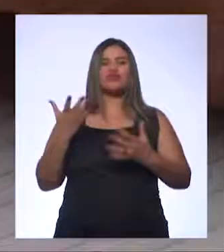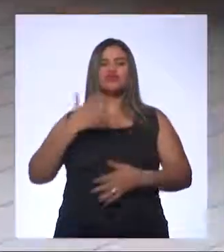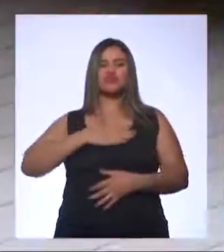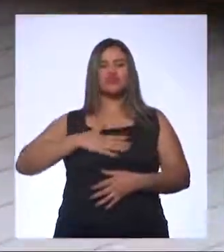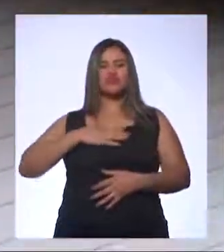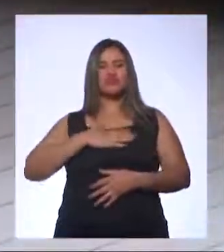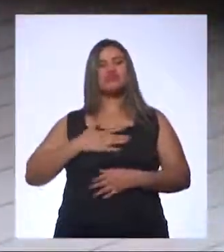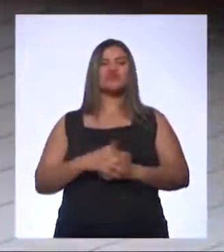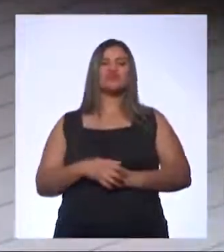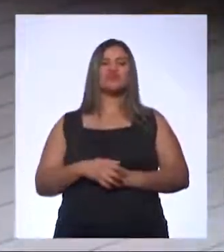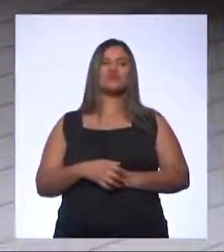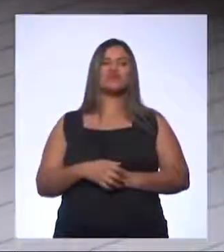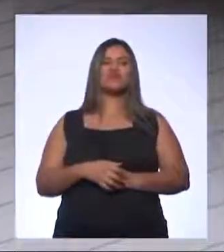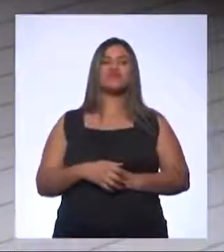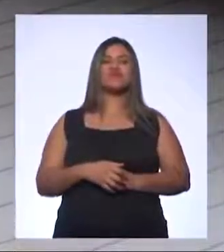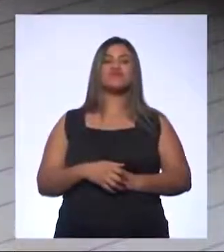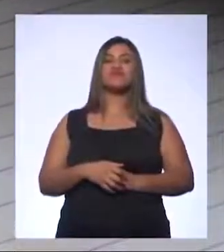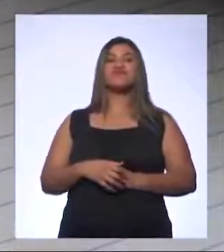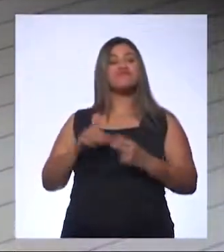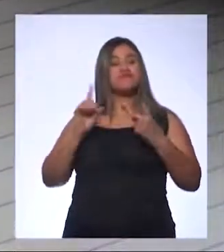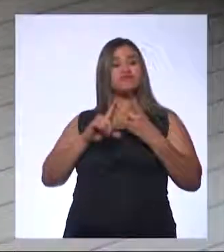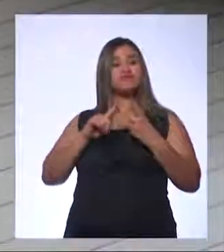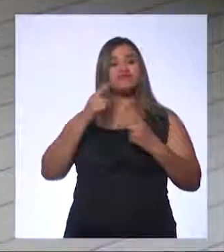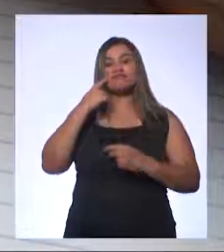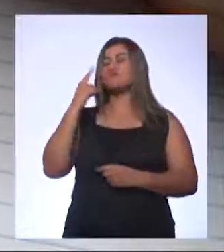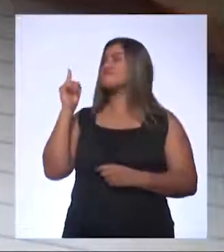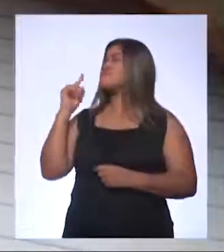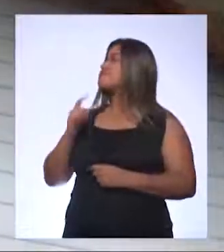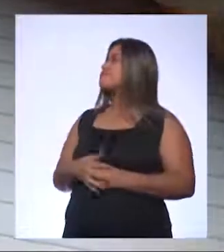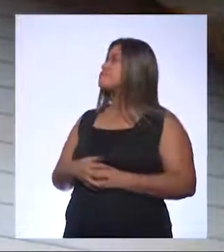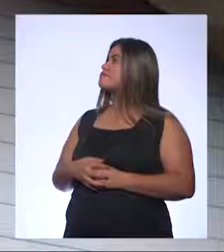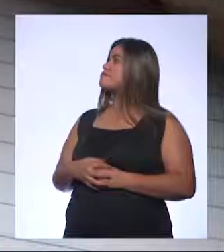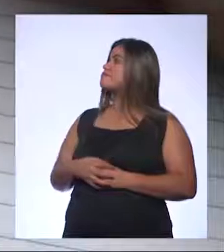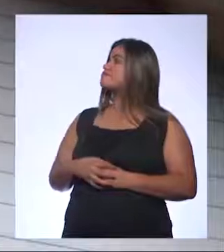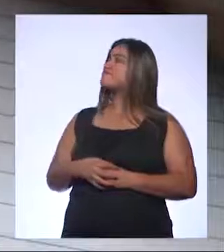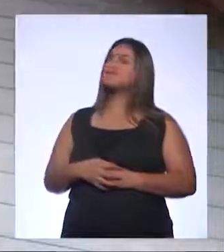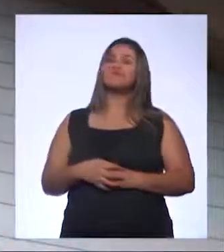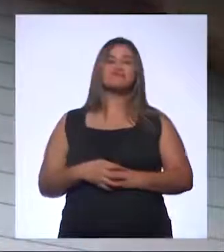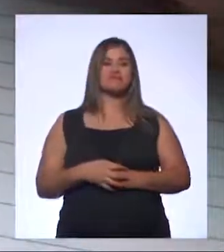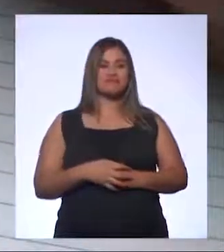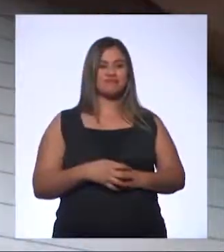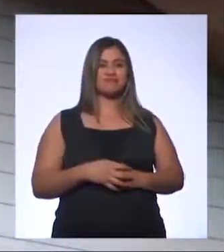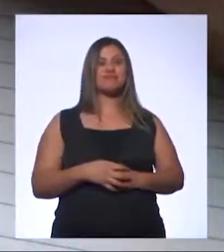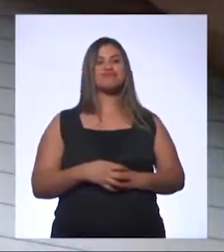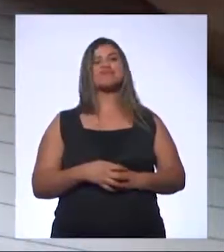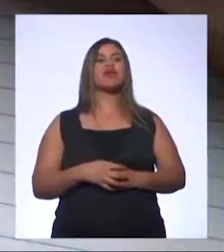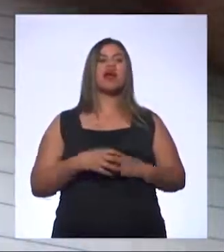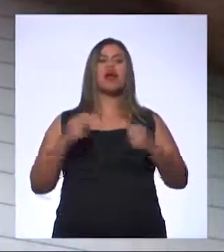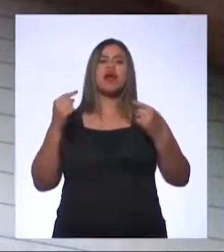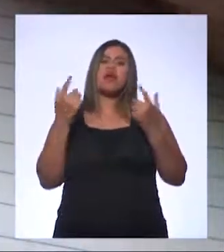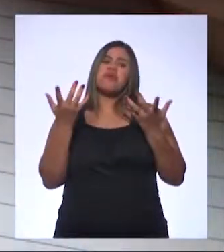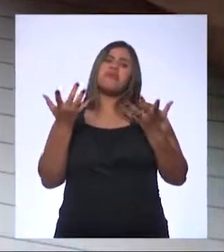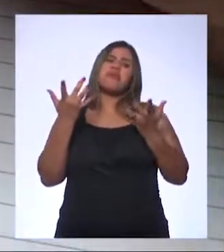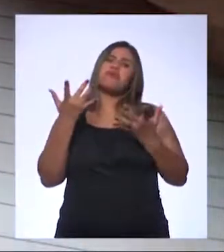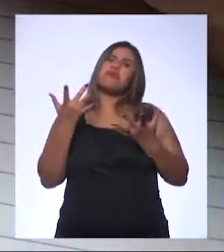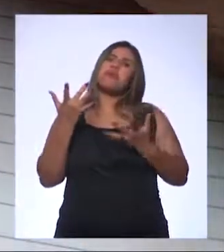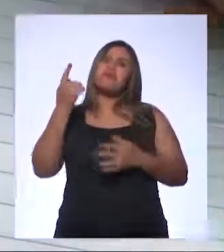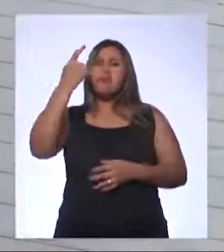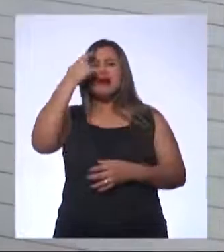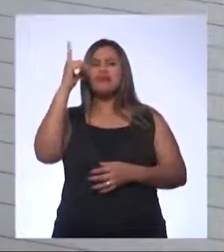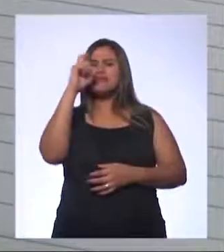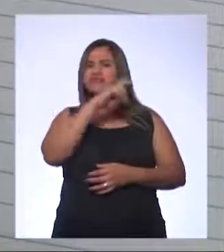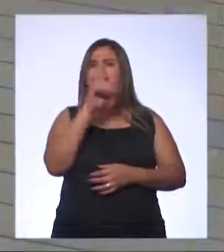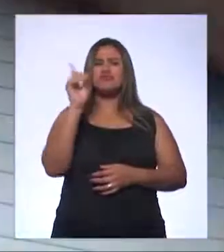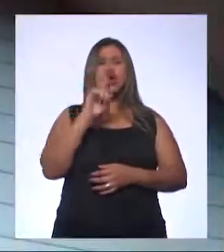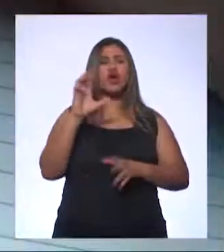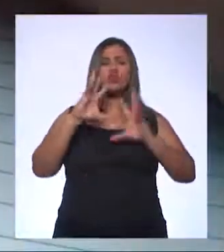canetinha. A segunda caligrafia essencial para o seu lettering é a letra blocada. Eu também não acho ela difícil de fazer,